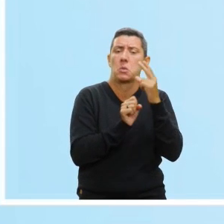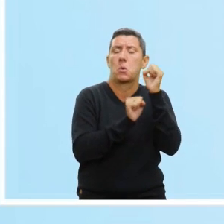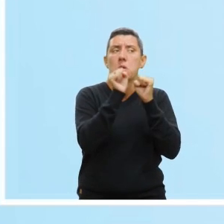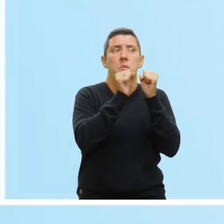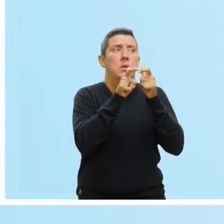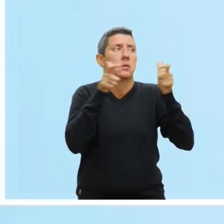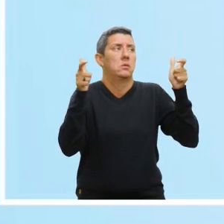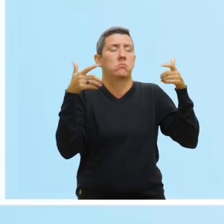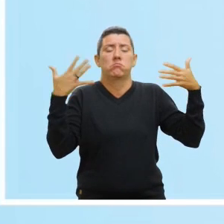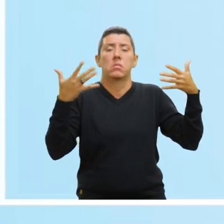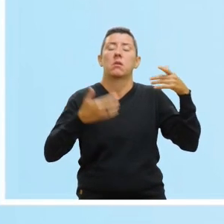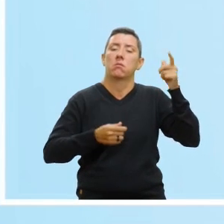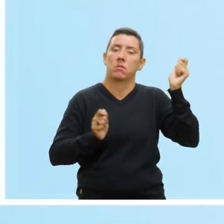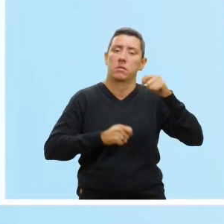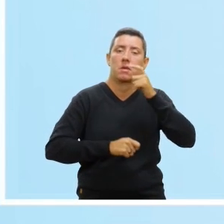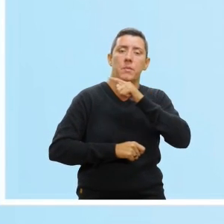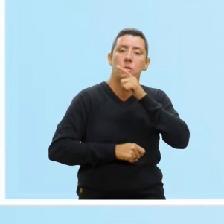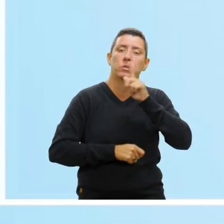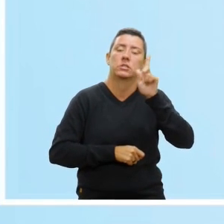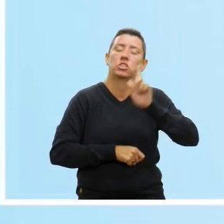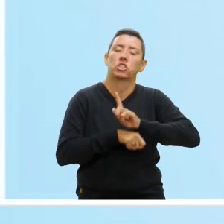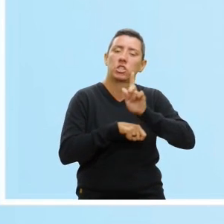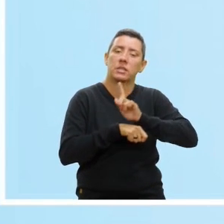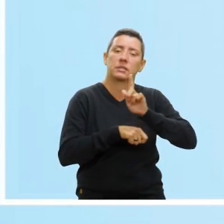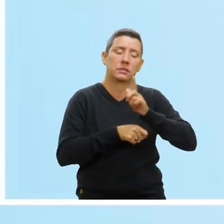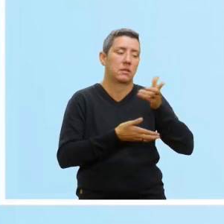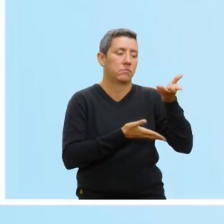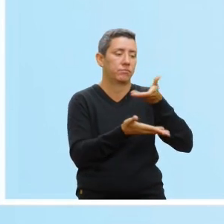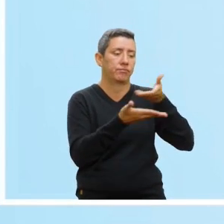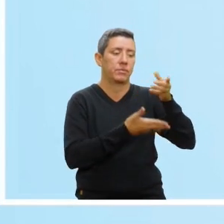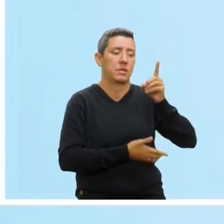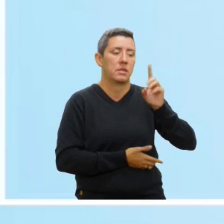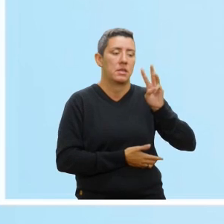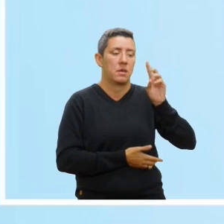utilizar esse software para gerenciar uma rede DWDM.